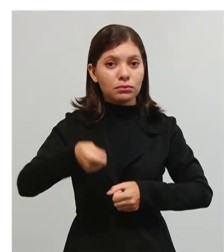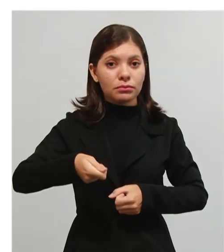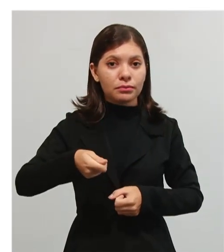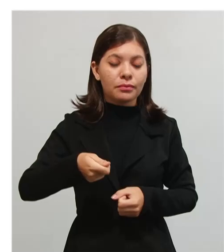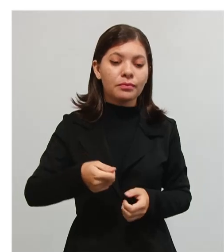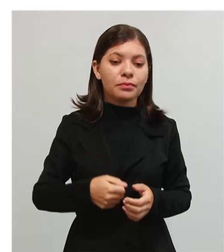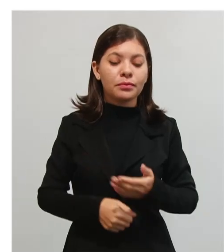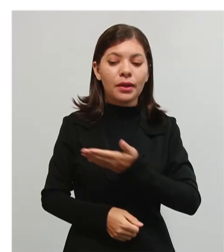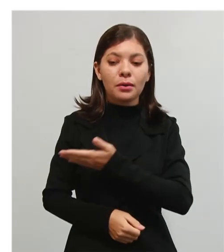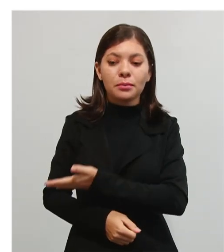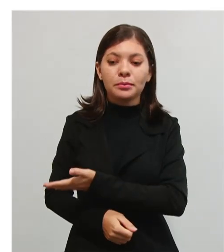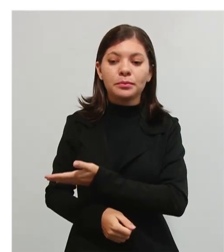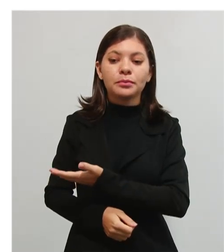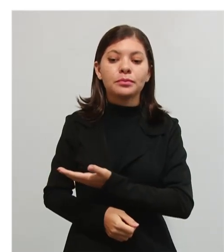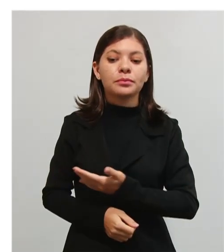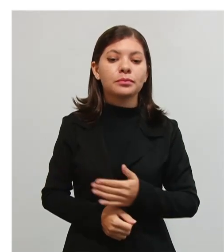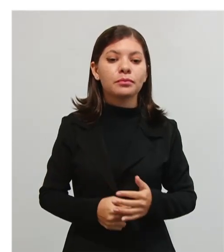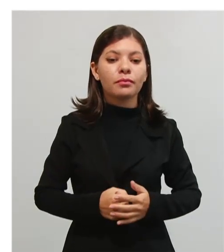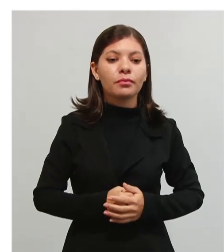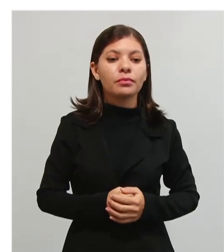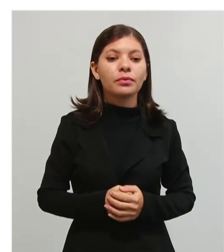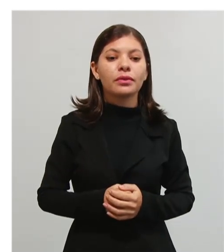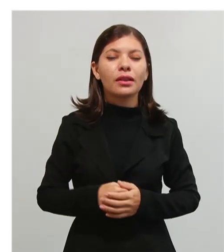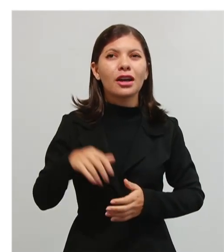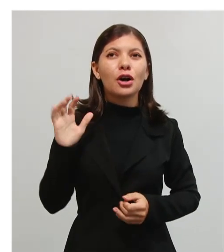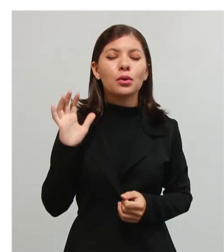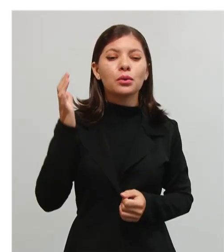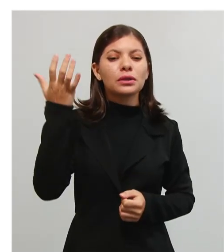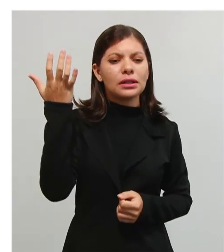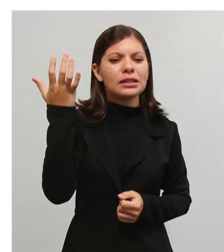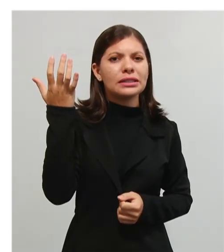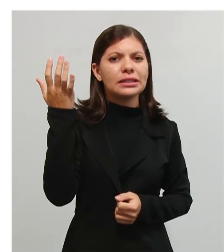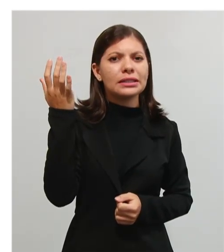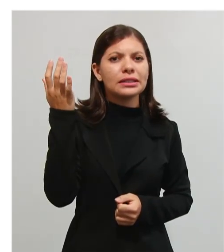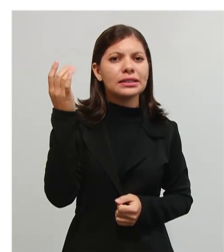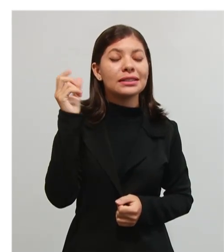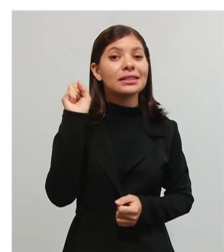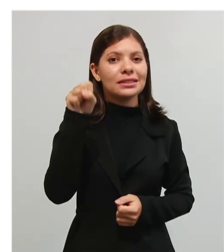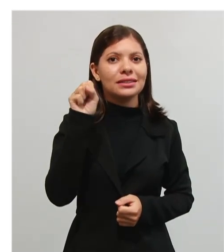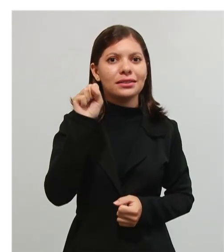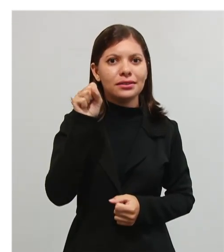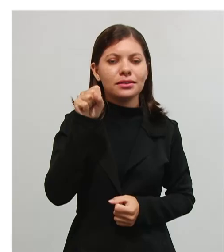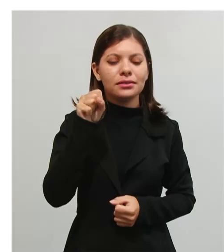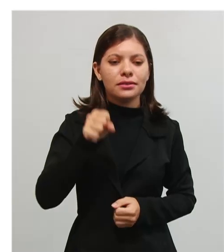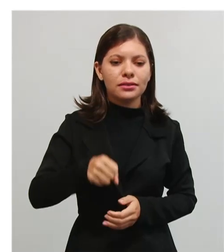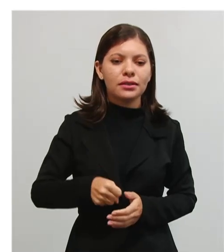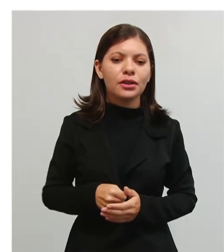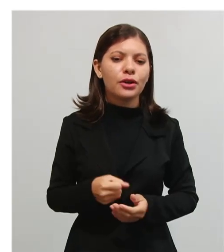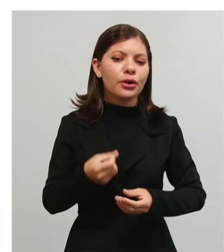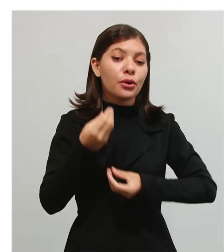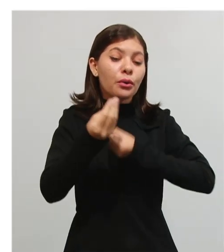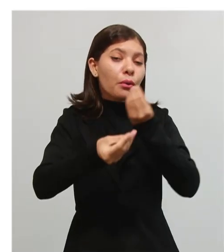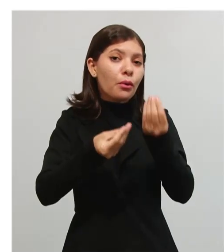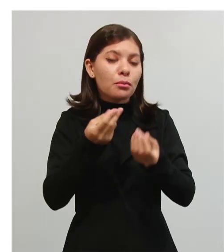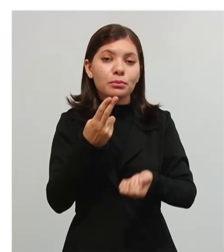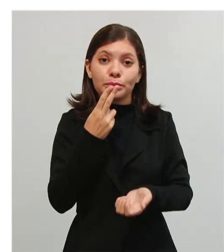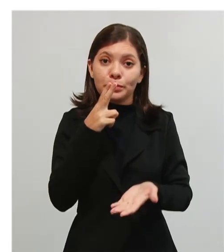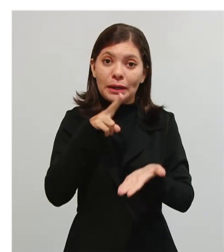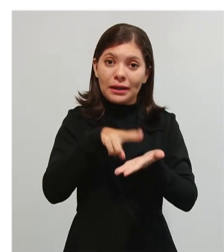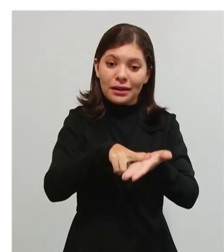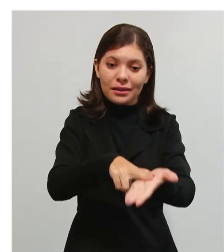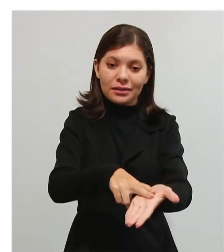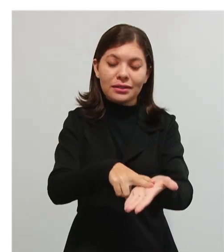exceção à regra. Isso pode acontecer, pessoal? Pode acontecer sim. E ela pode ser feita por meio de